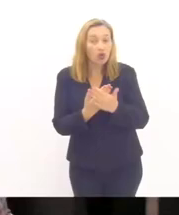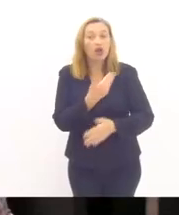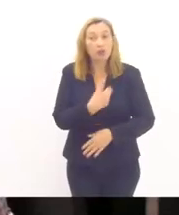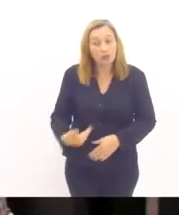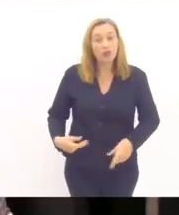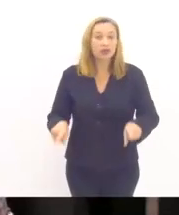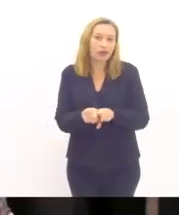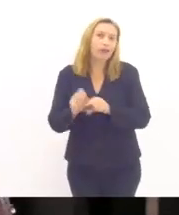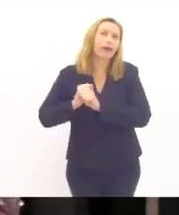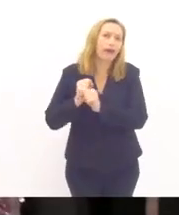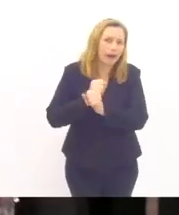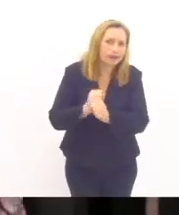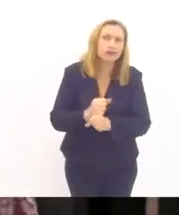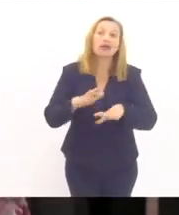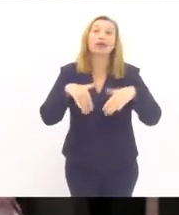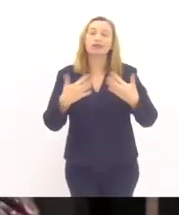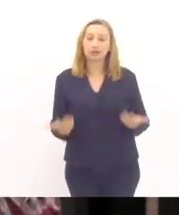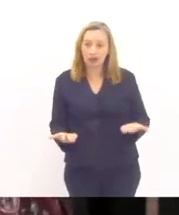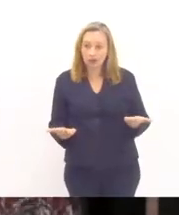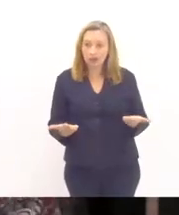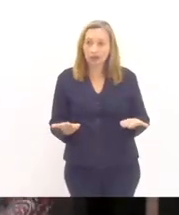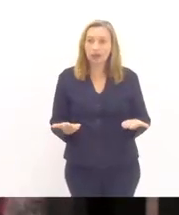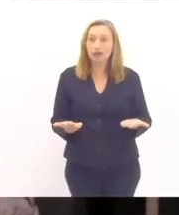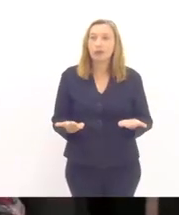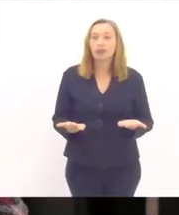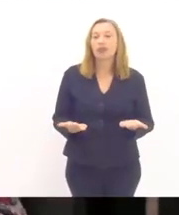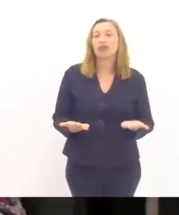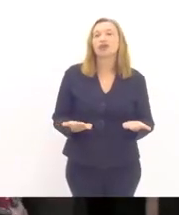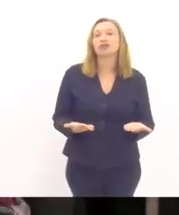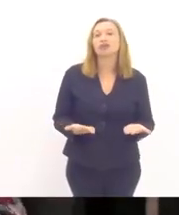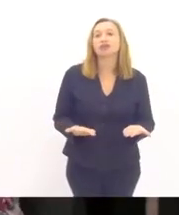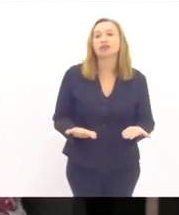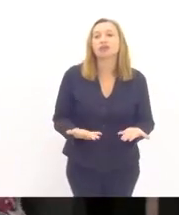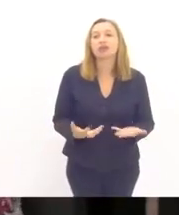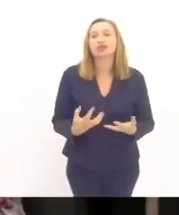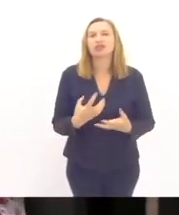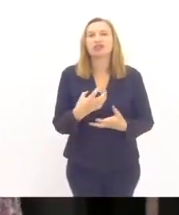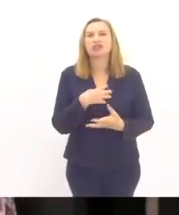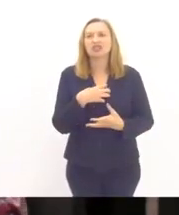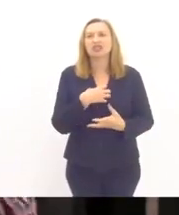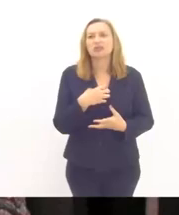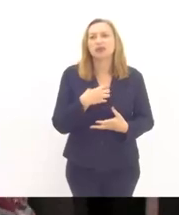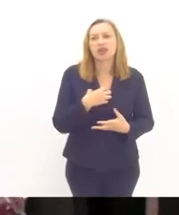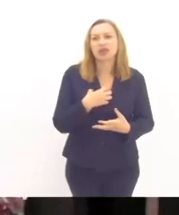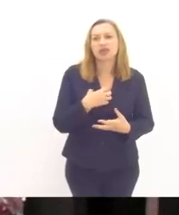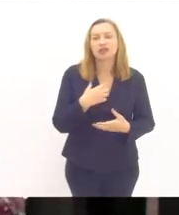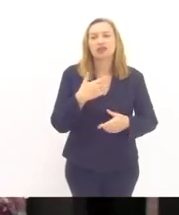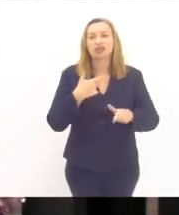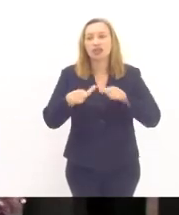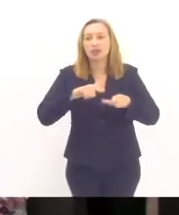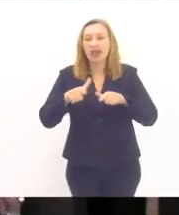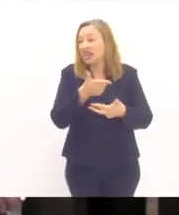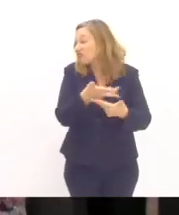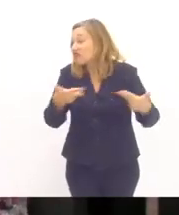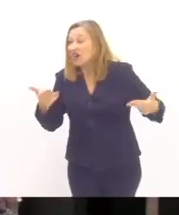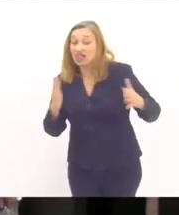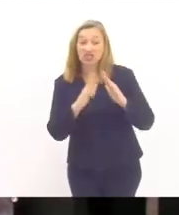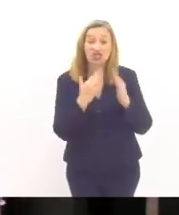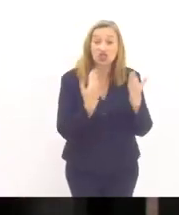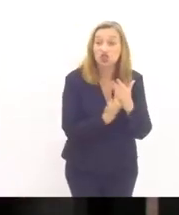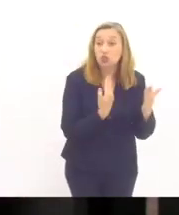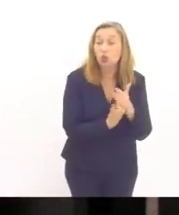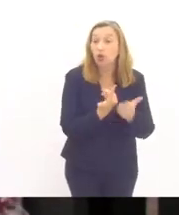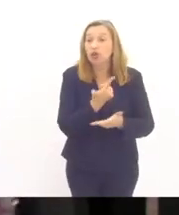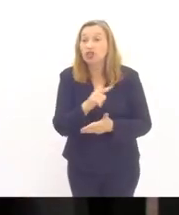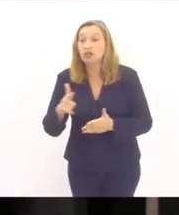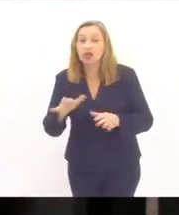durante muito tempo. Então, esse mal-estar que a gente sente de estar trabalhando em várias escolas e não ter